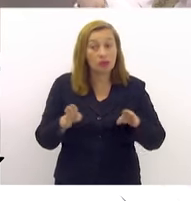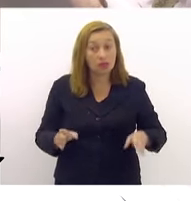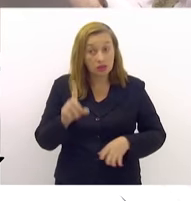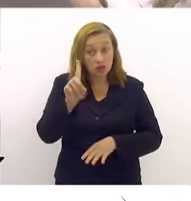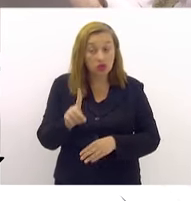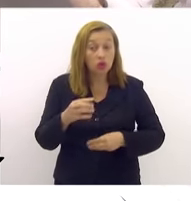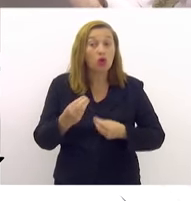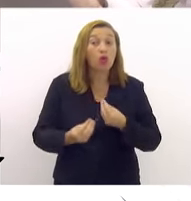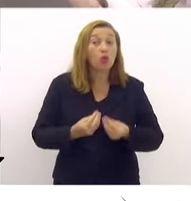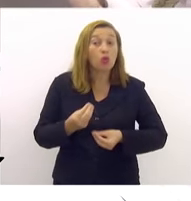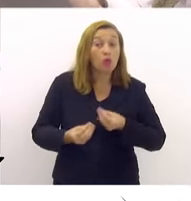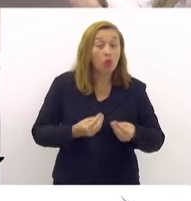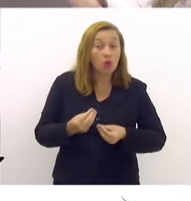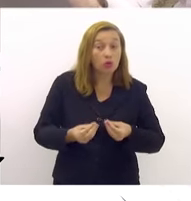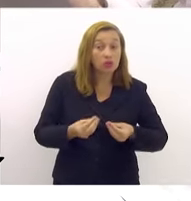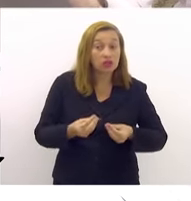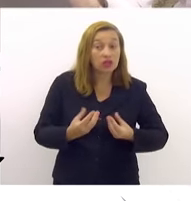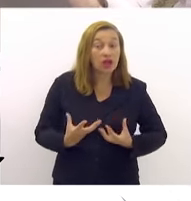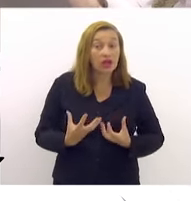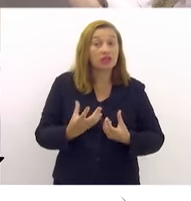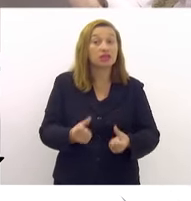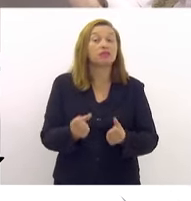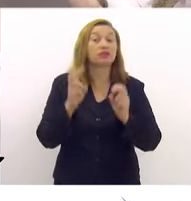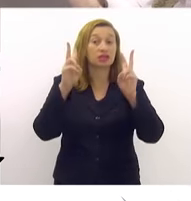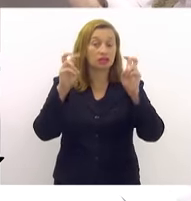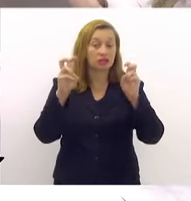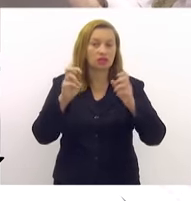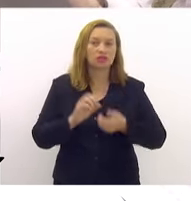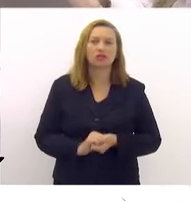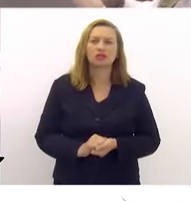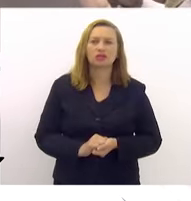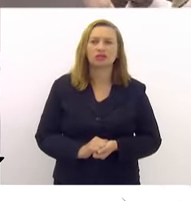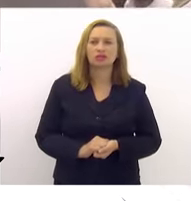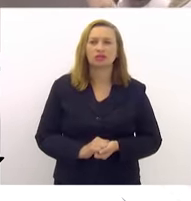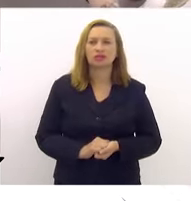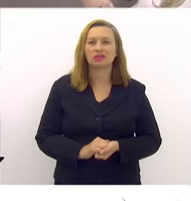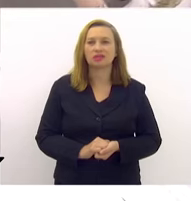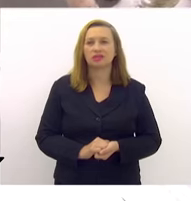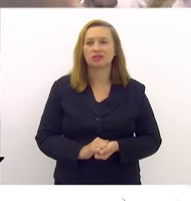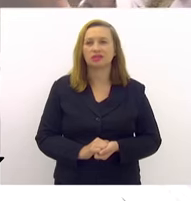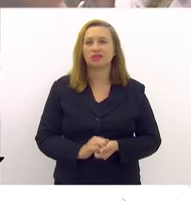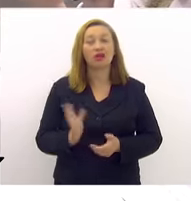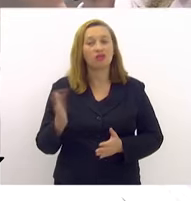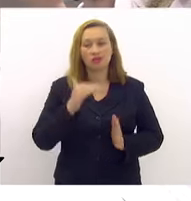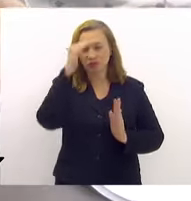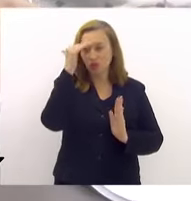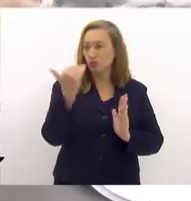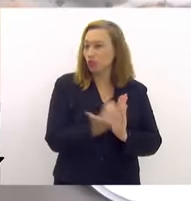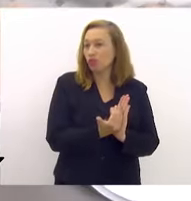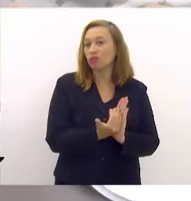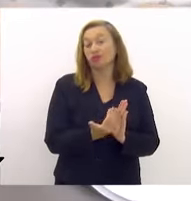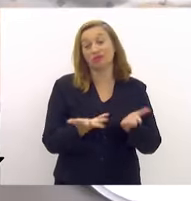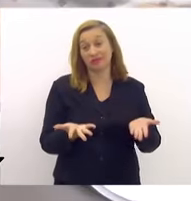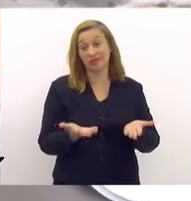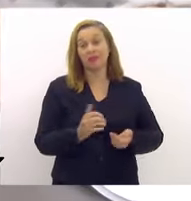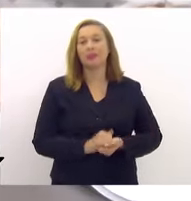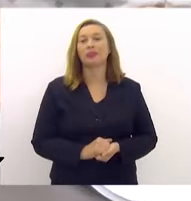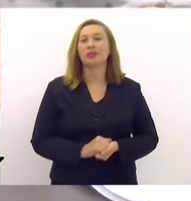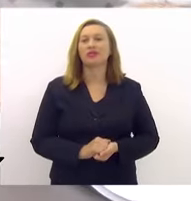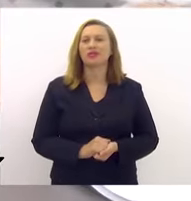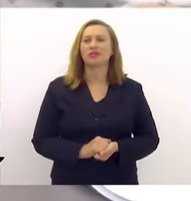está sendo a adoção disso. Não fazer um cúmplice, então. De qualquer forma, se o deputado... Se o deputado Flávio